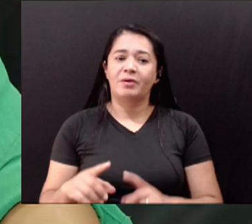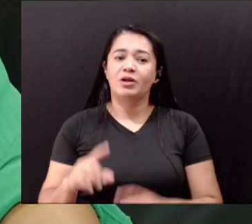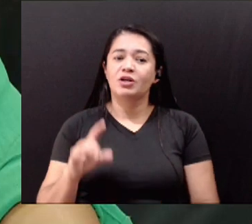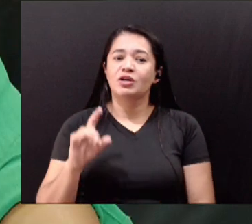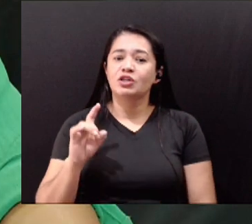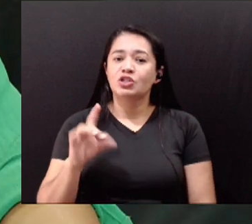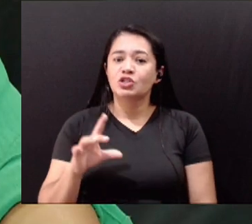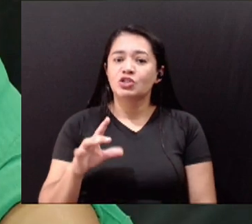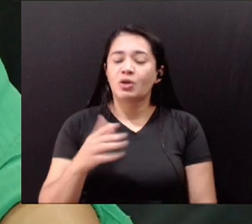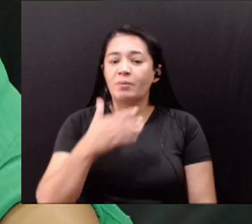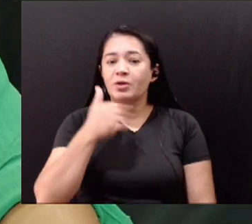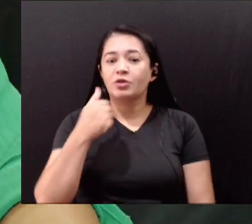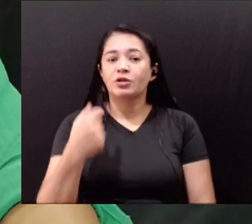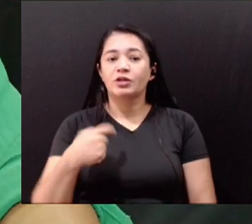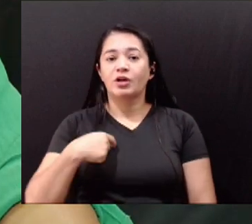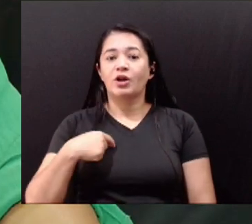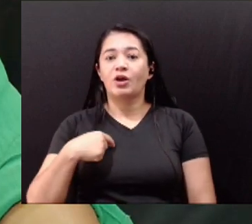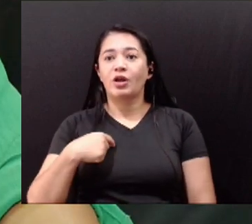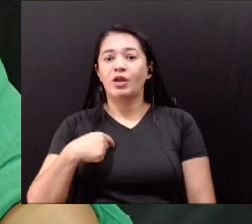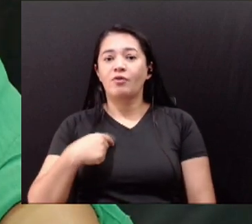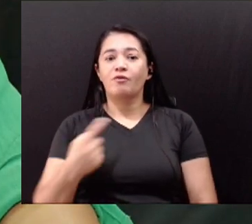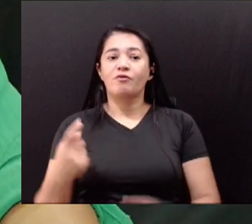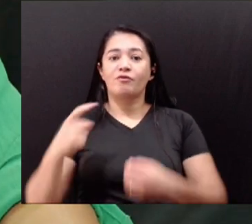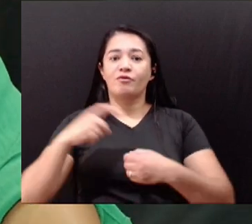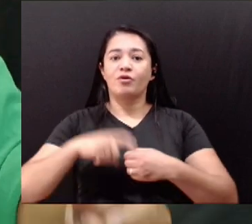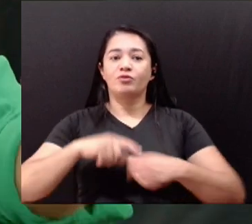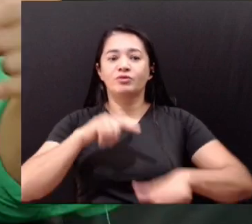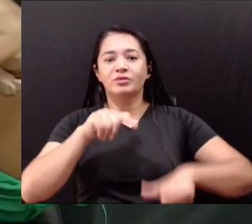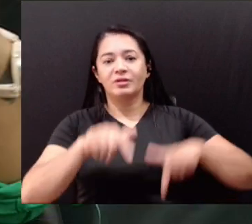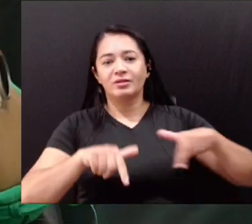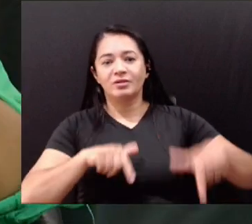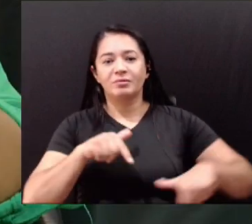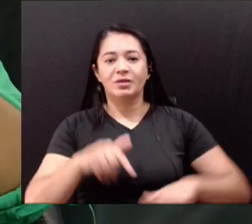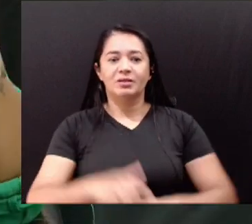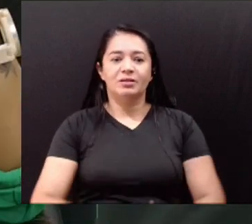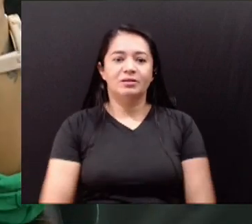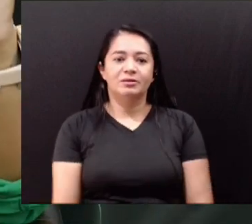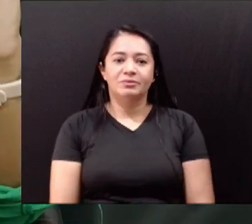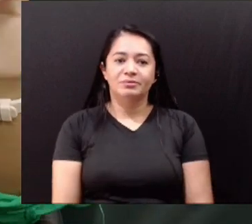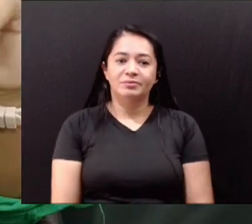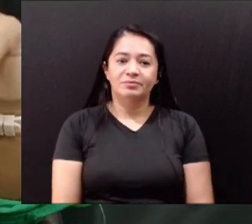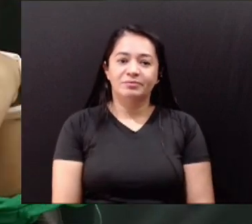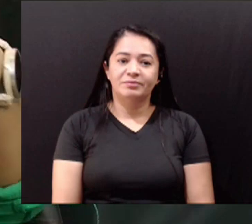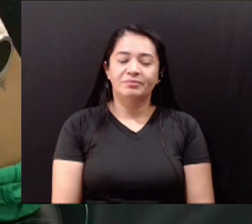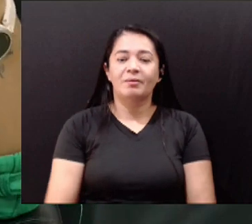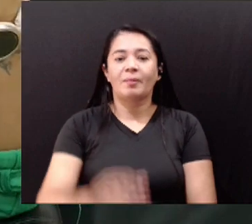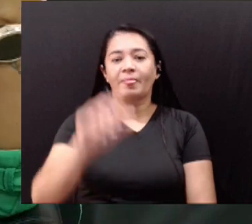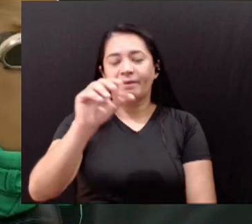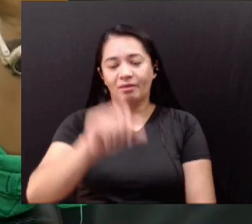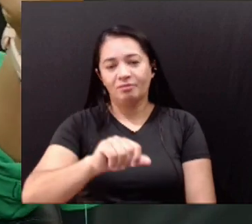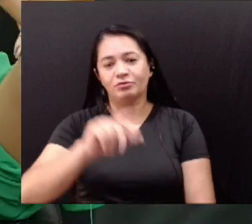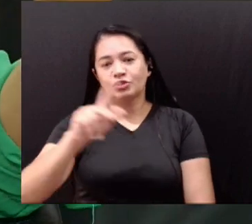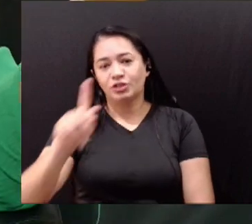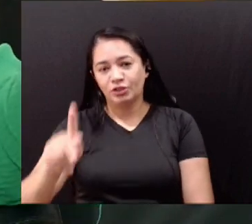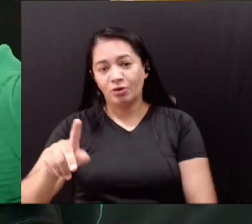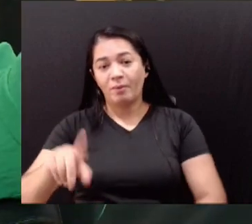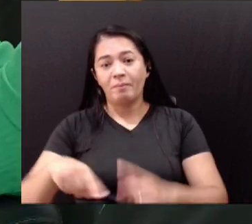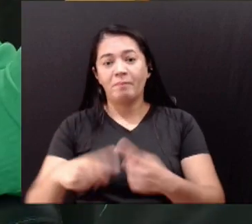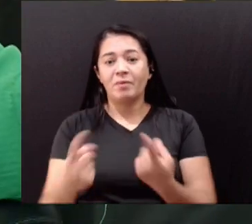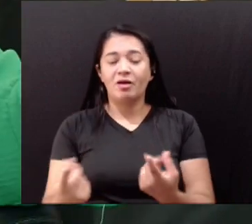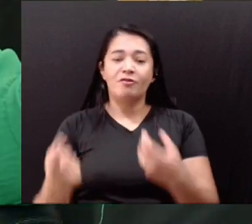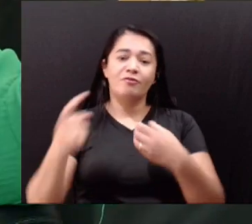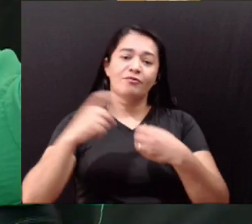a ter uma rotina de trabalho. Olha aí, hein? Aposentada, se aposentou, mas voltou para o mercado